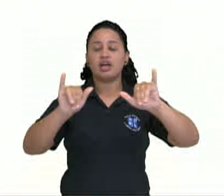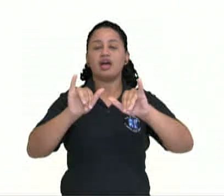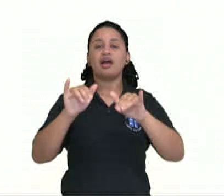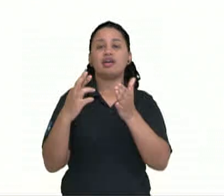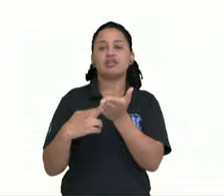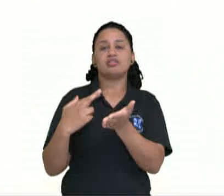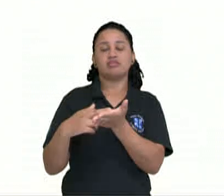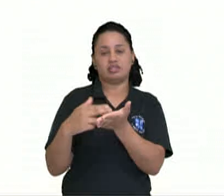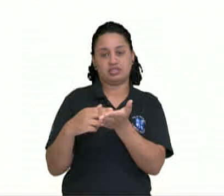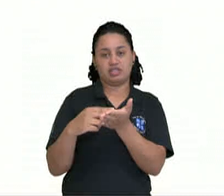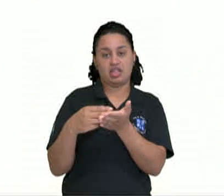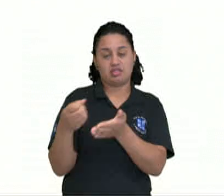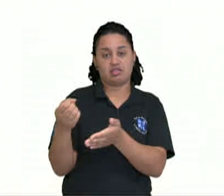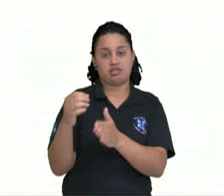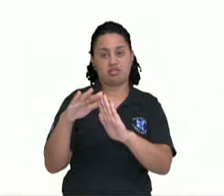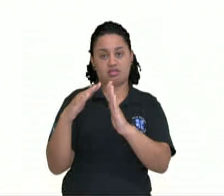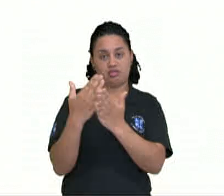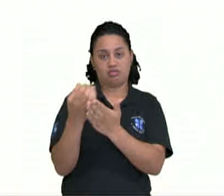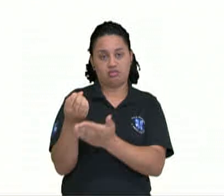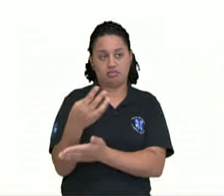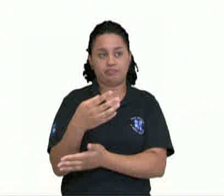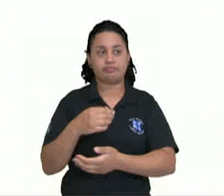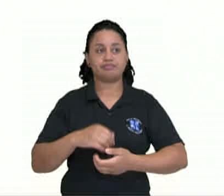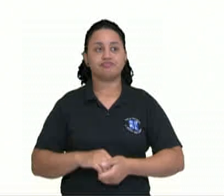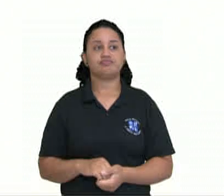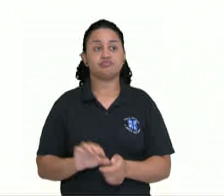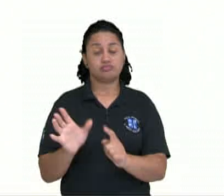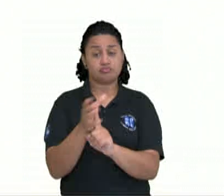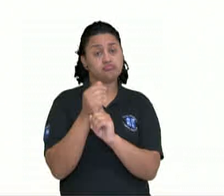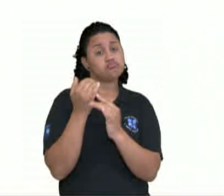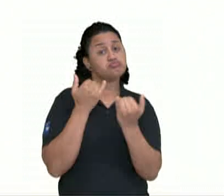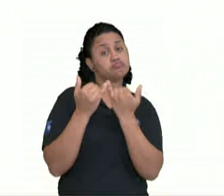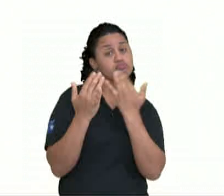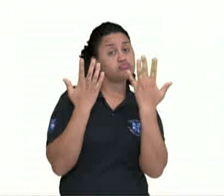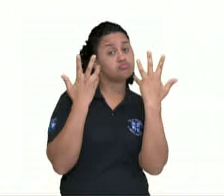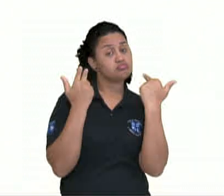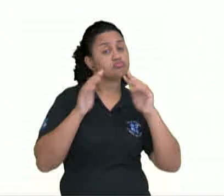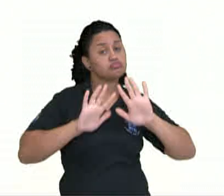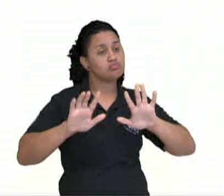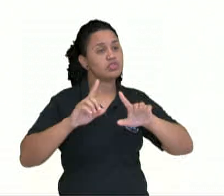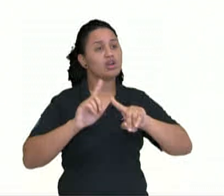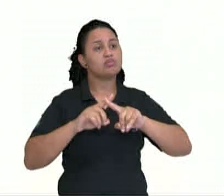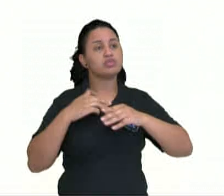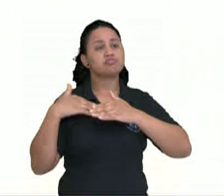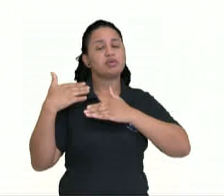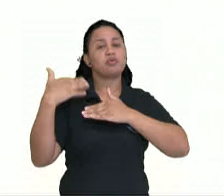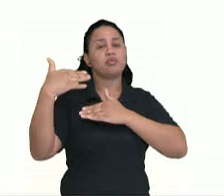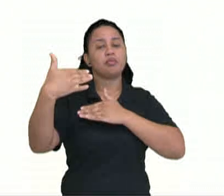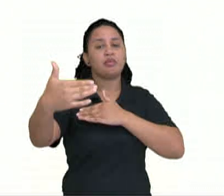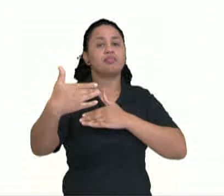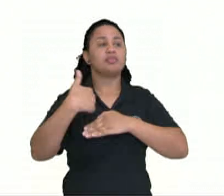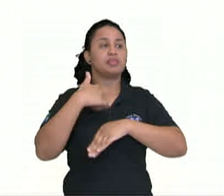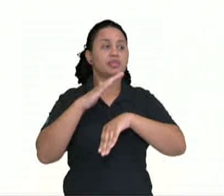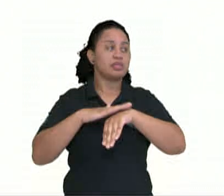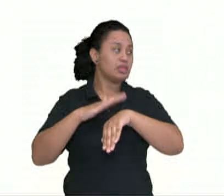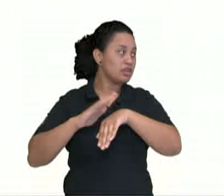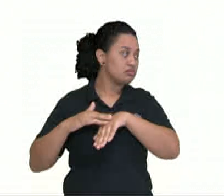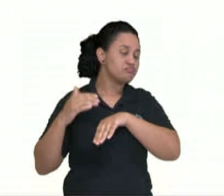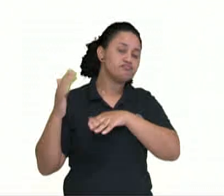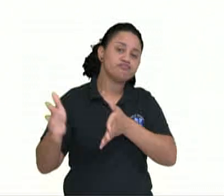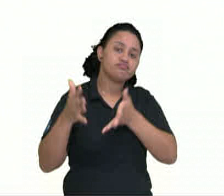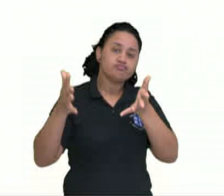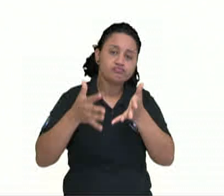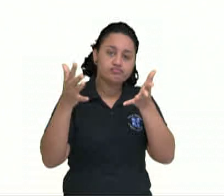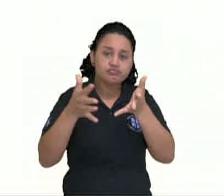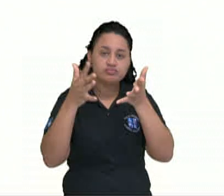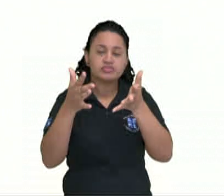Escola. Dominação que parece natural. De tão reforçadas ao longo do tempo, as pequenas atitudes